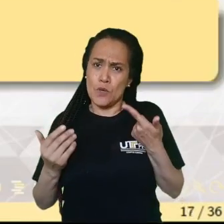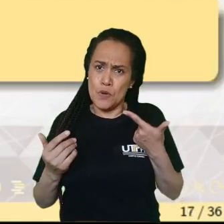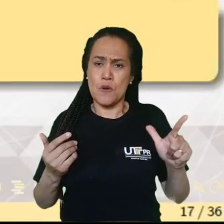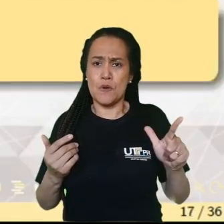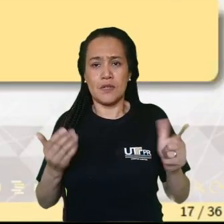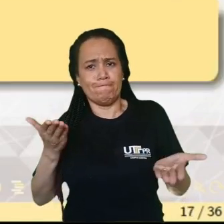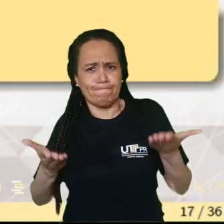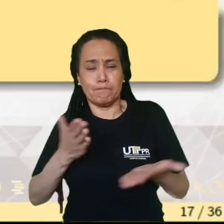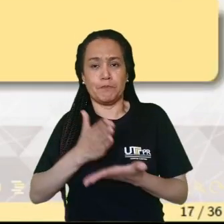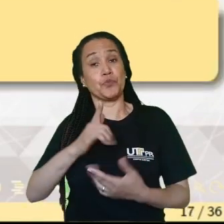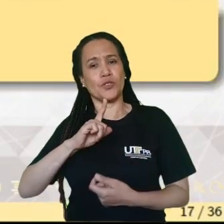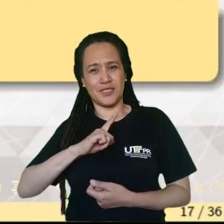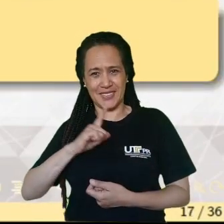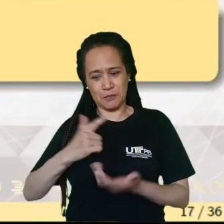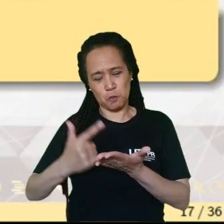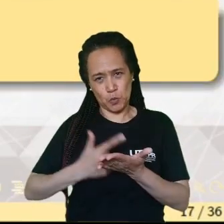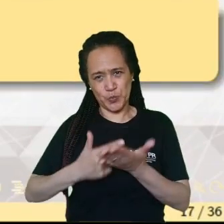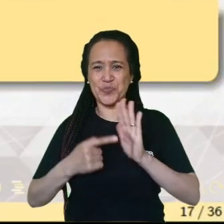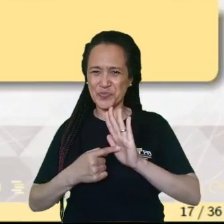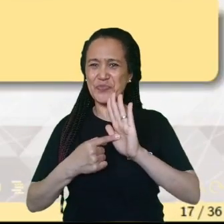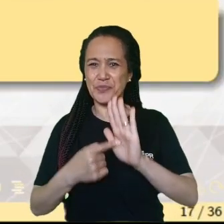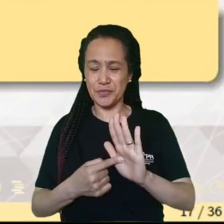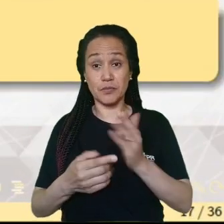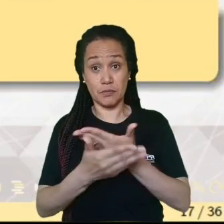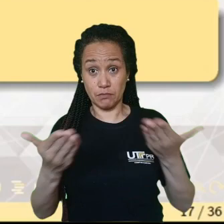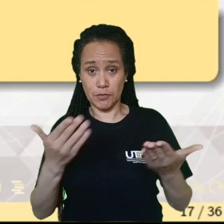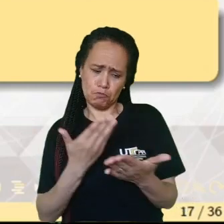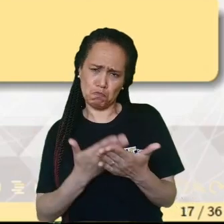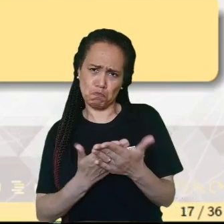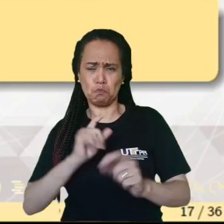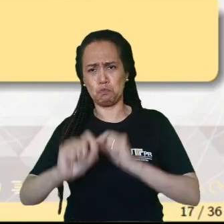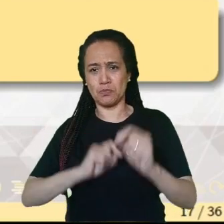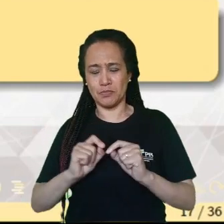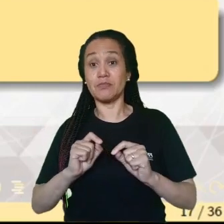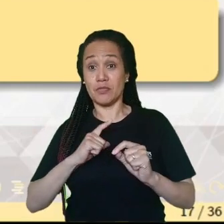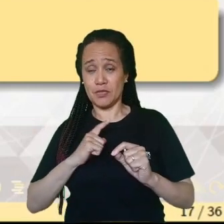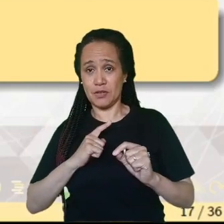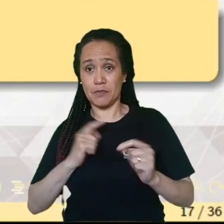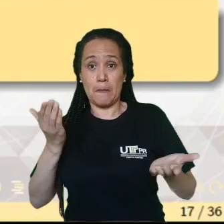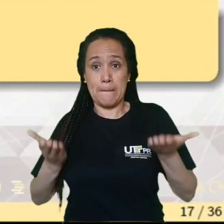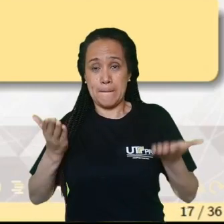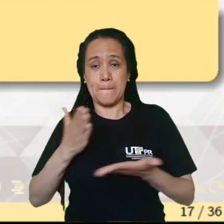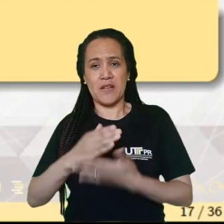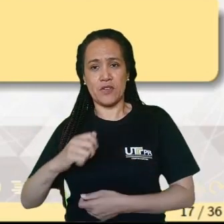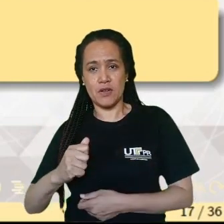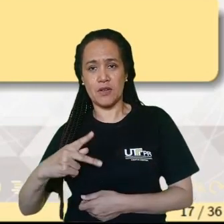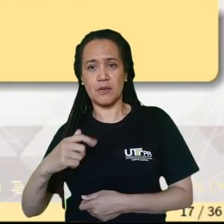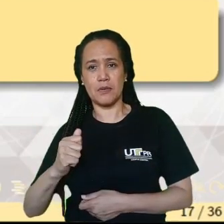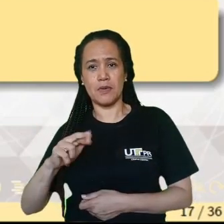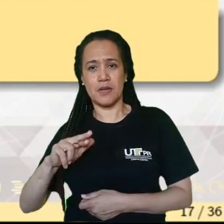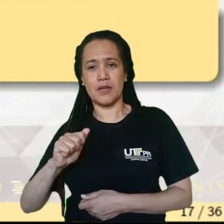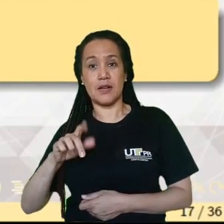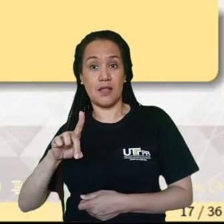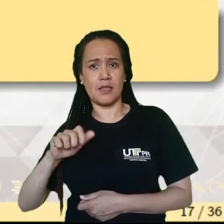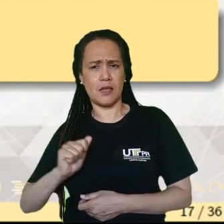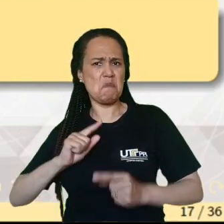Então, a outra média que nós temos, que no livro aparece muitas vezes para você trabalhar, é a chamada média parada. Por quê? Porque a